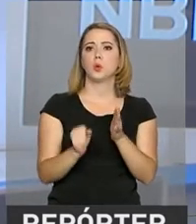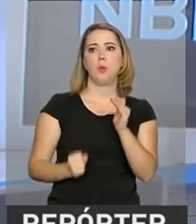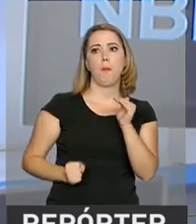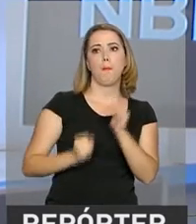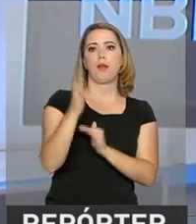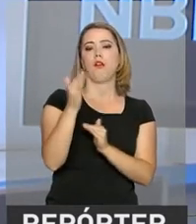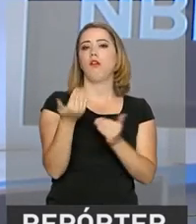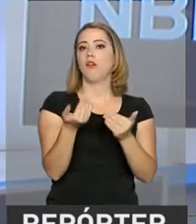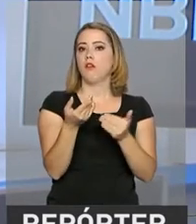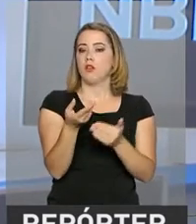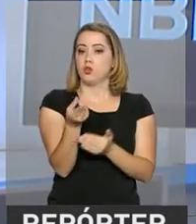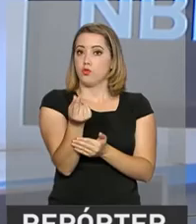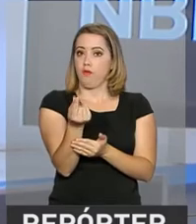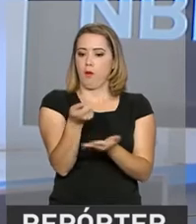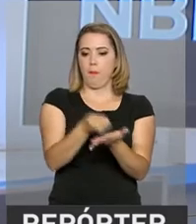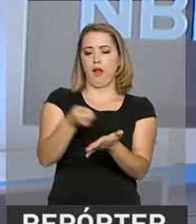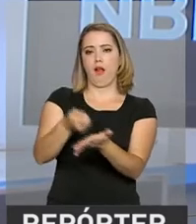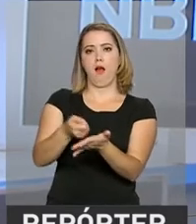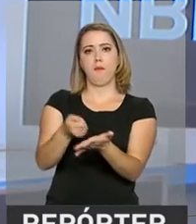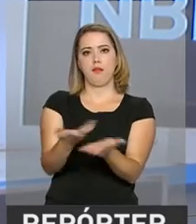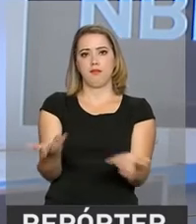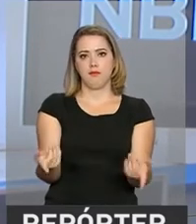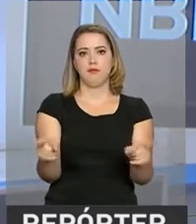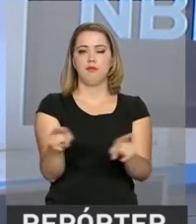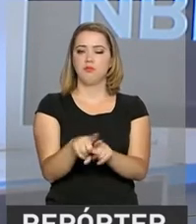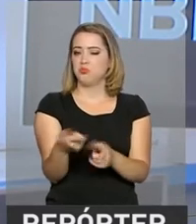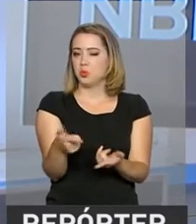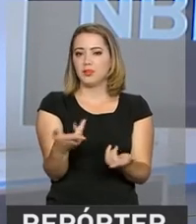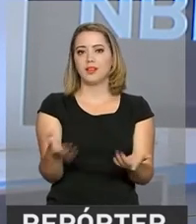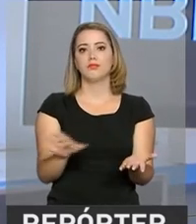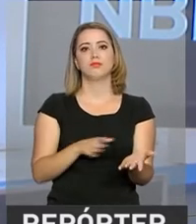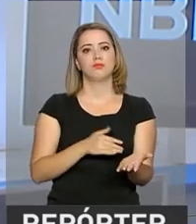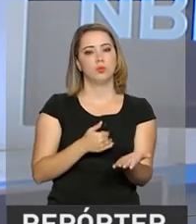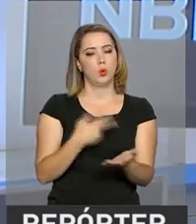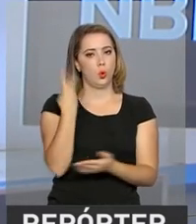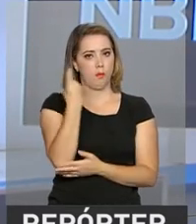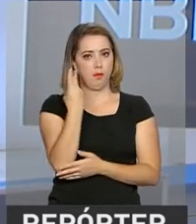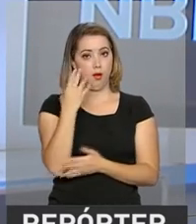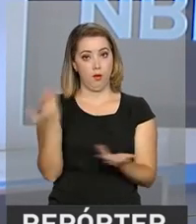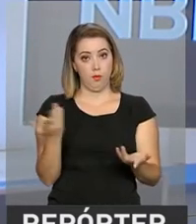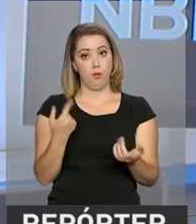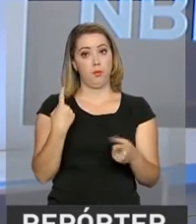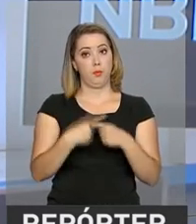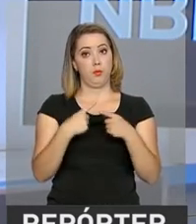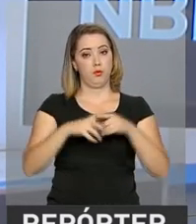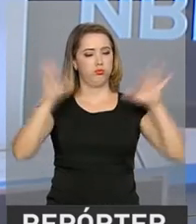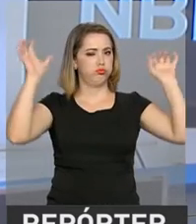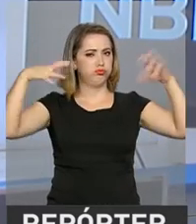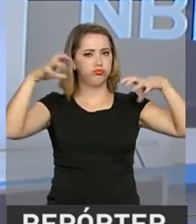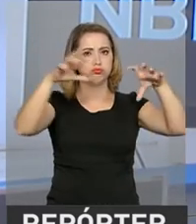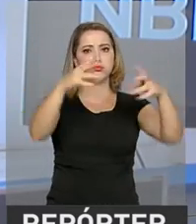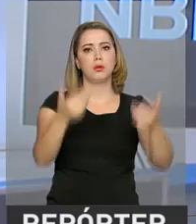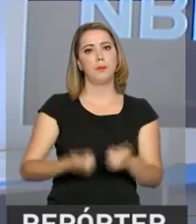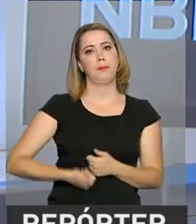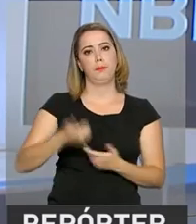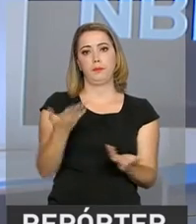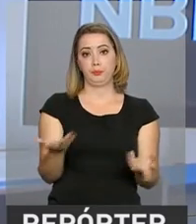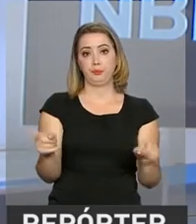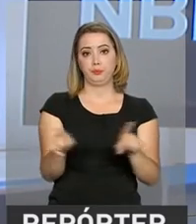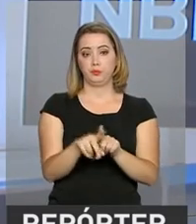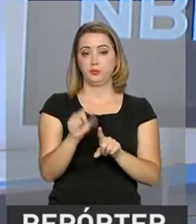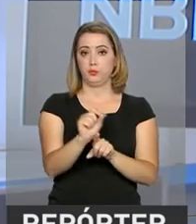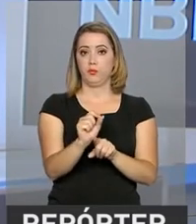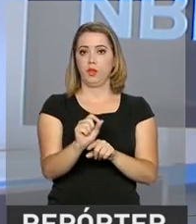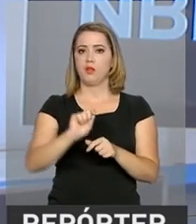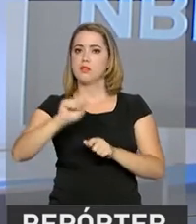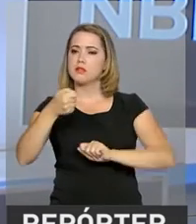dos consumidores segundo a agência o aumento do volume de chuvas foi determinante para a mudança as bandeiras